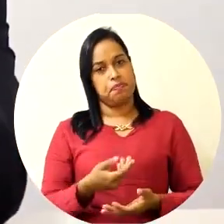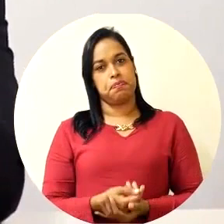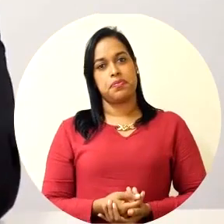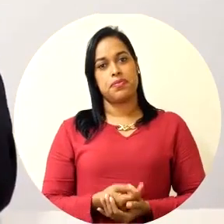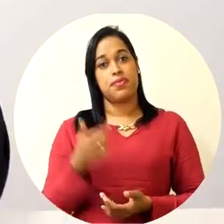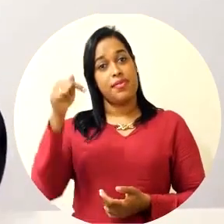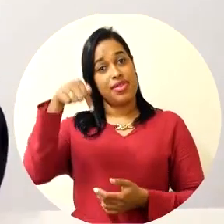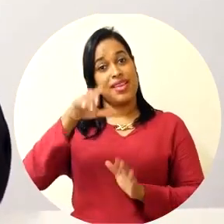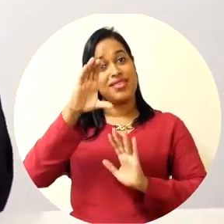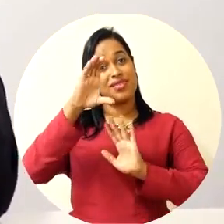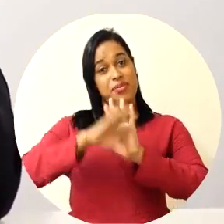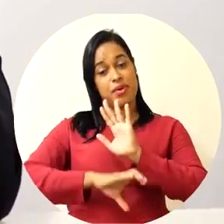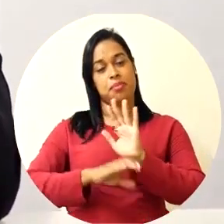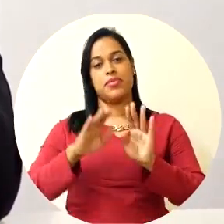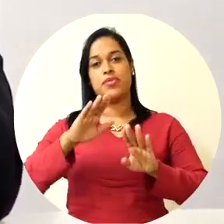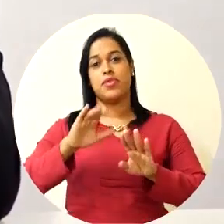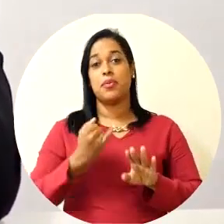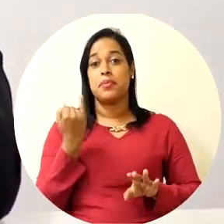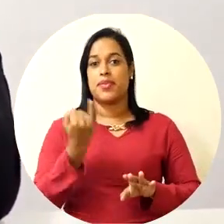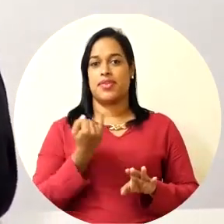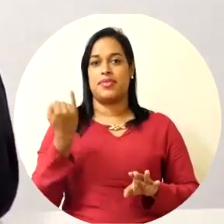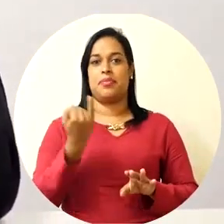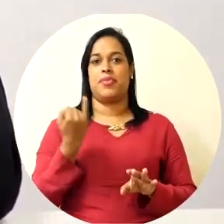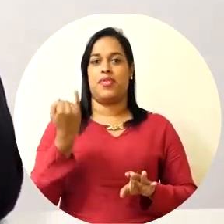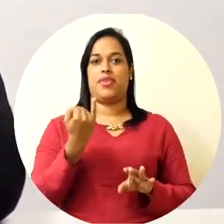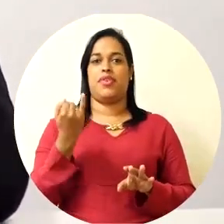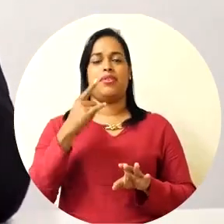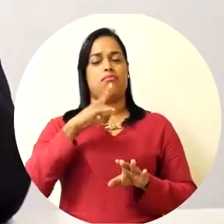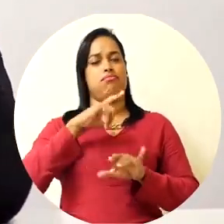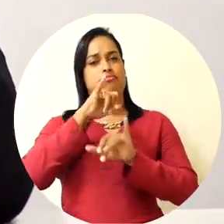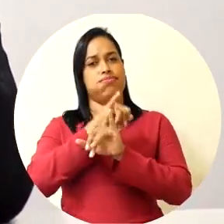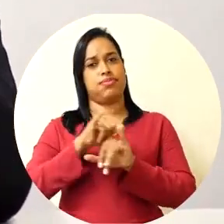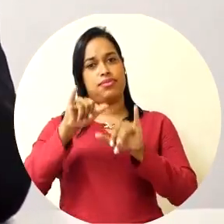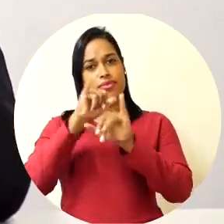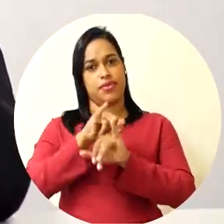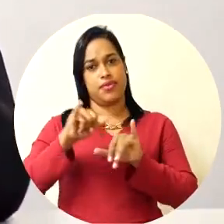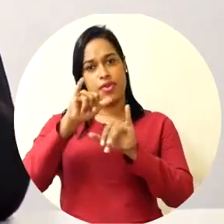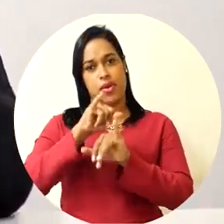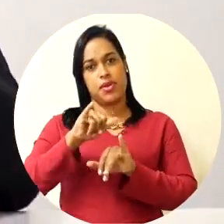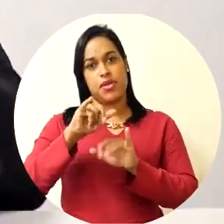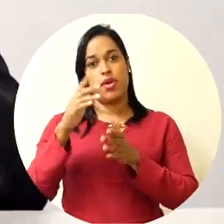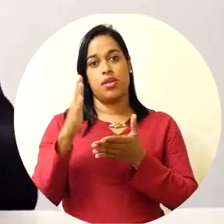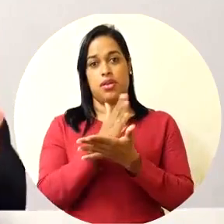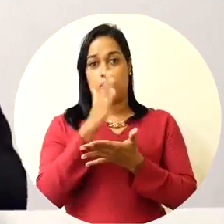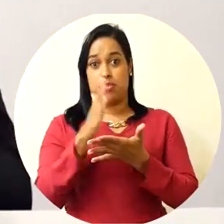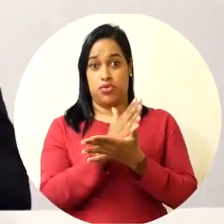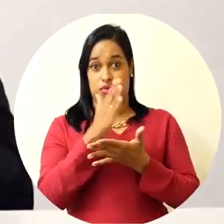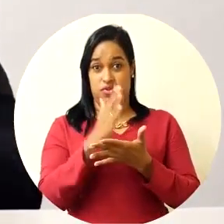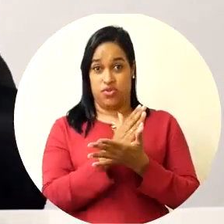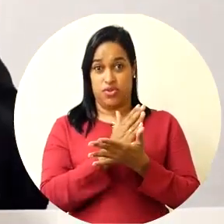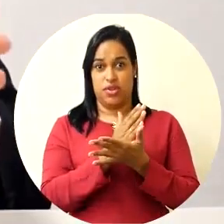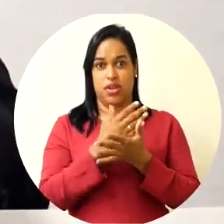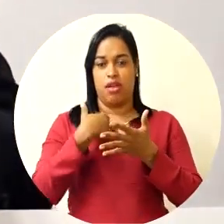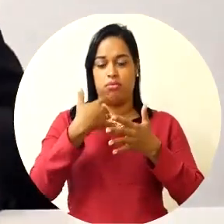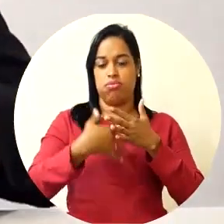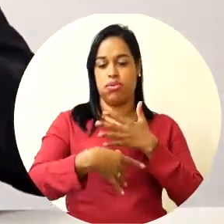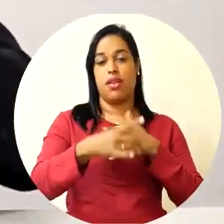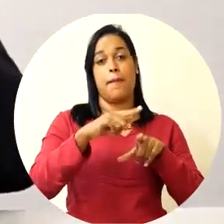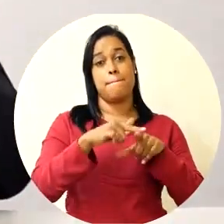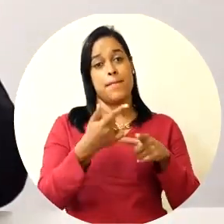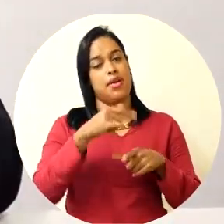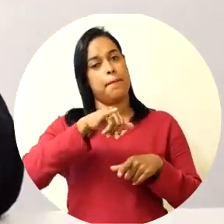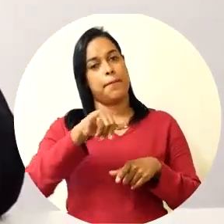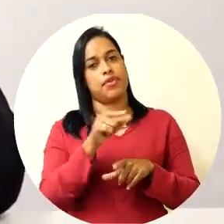vejam bem, este é o capítulo mais importante e que tem muitas informações. Na apostila ele é longo,